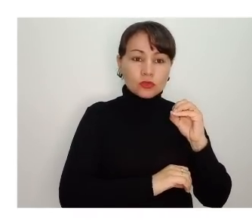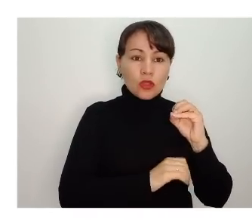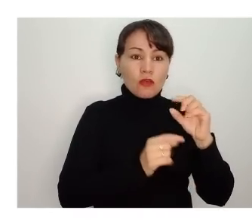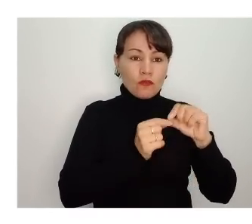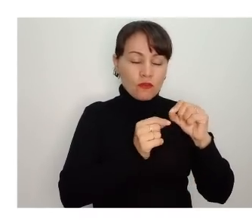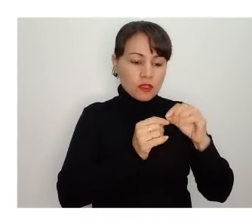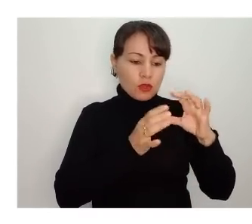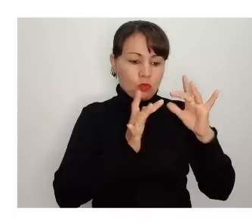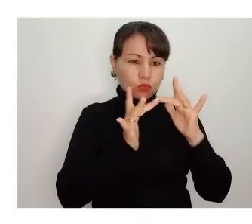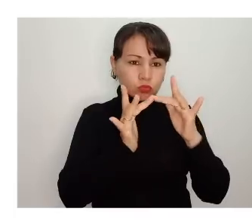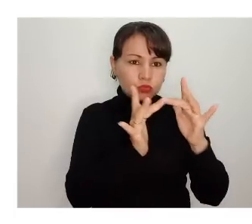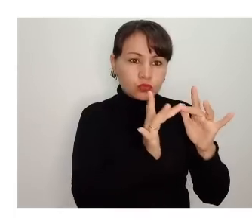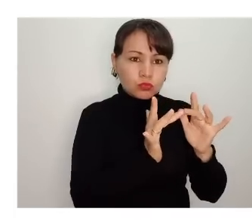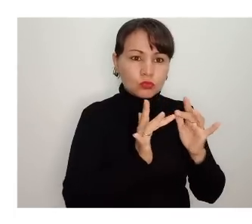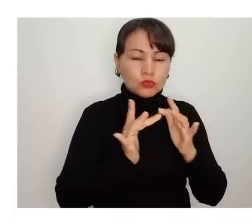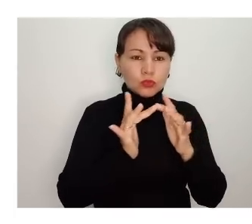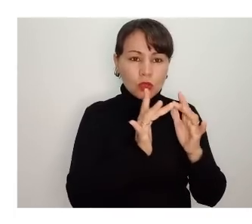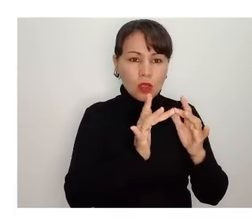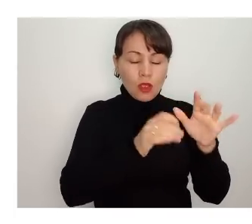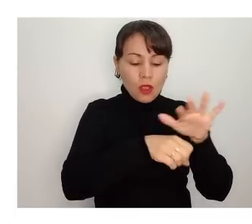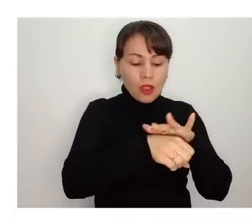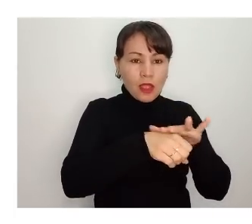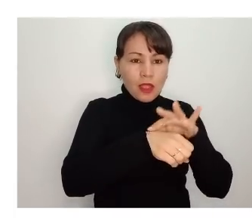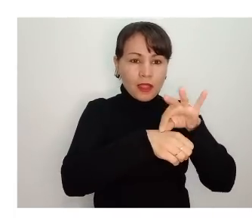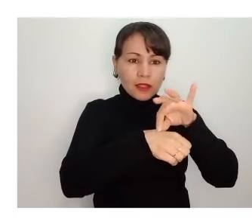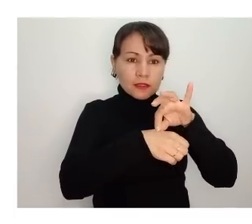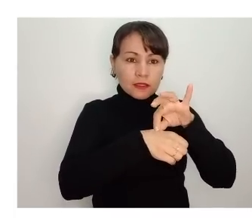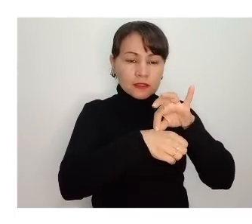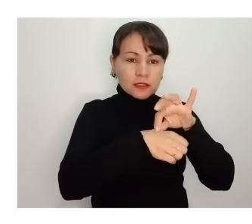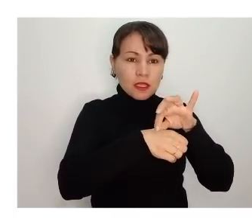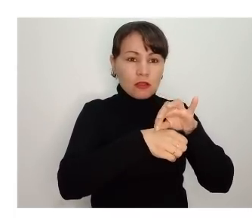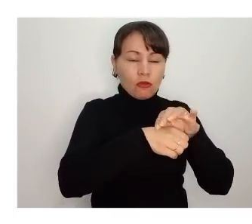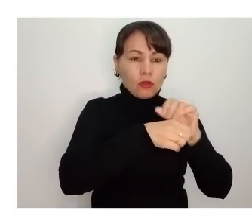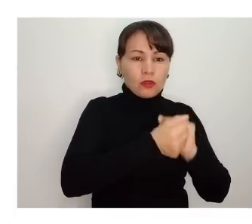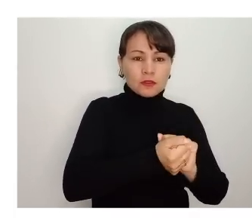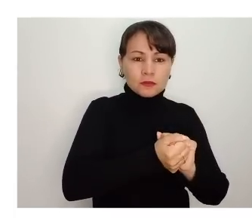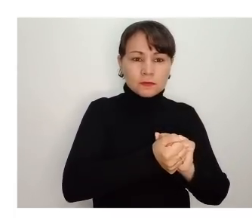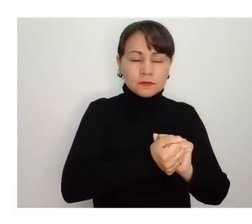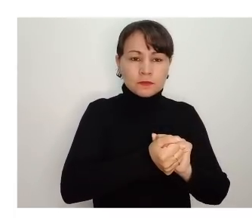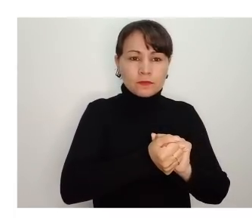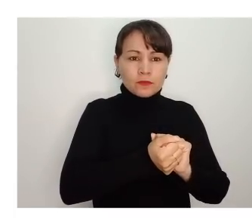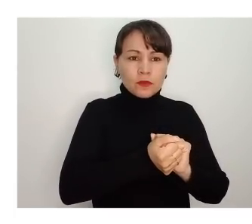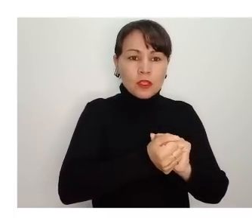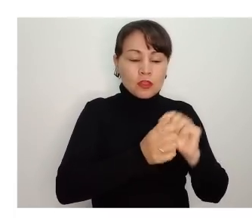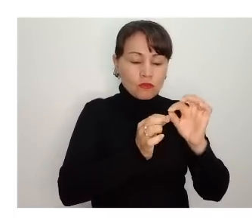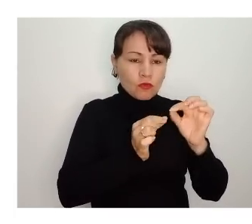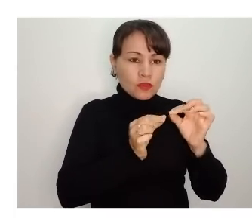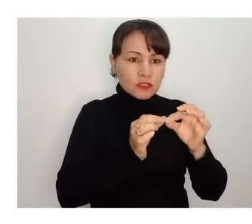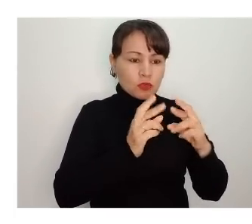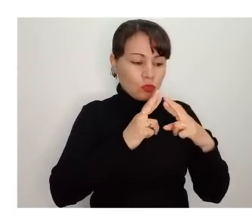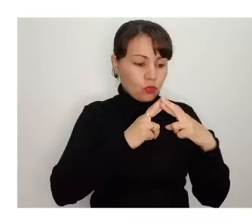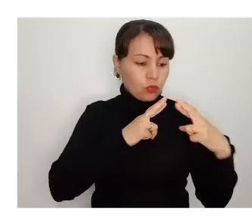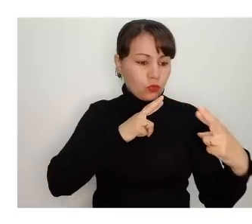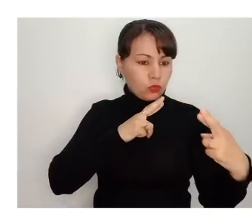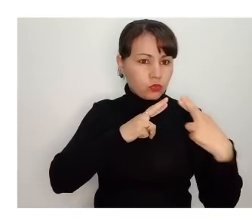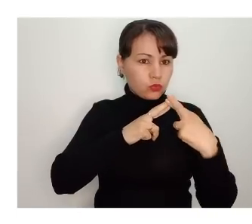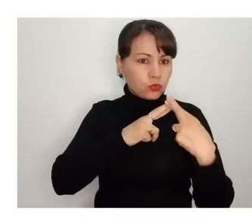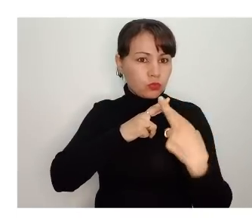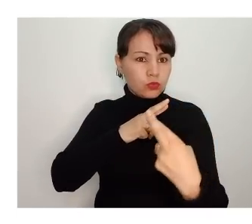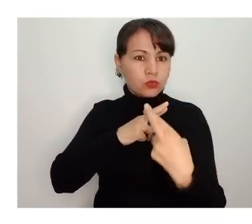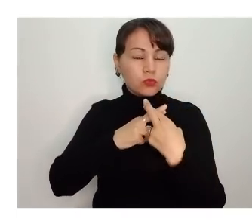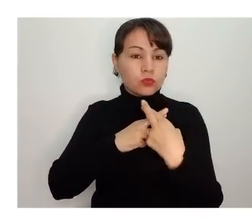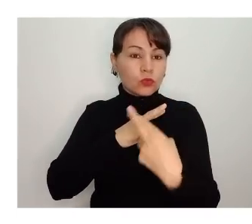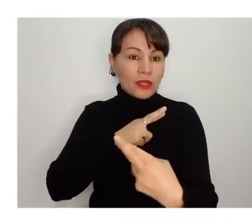formando conexões entre as células vizinhas, nas adjacências, isso vão formando